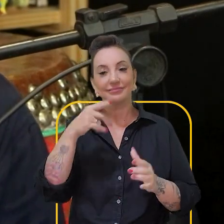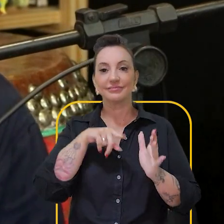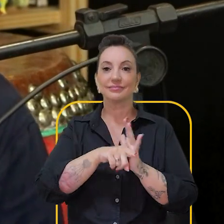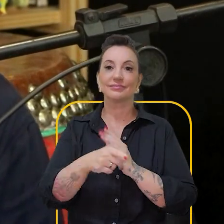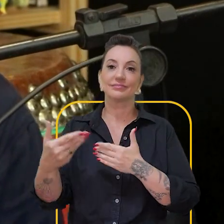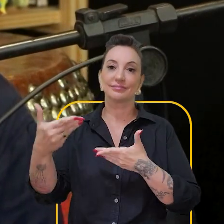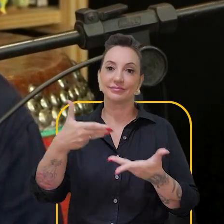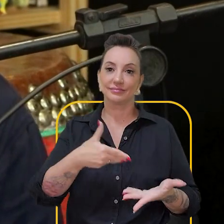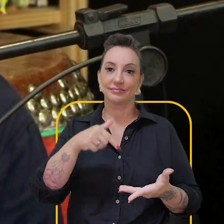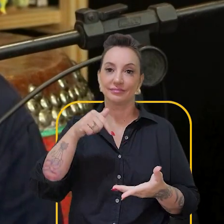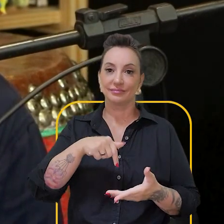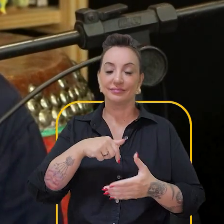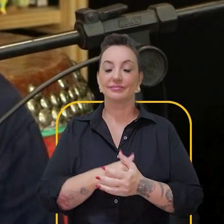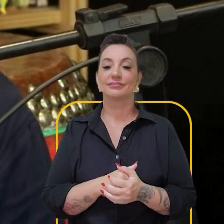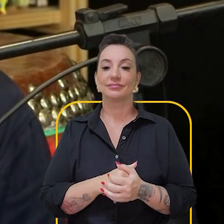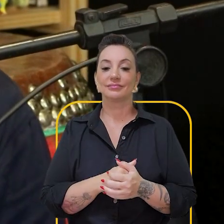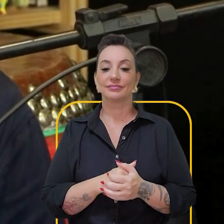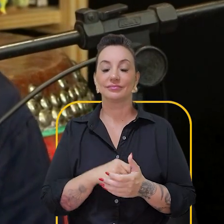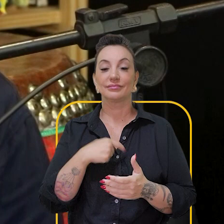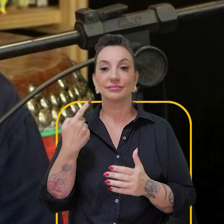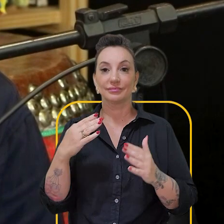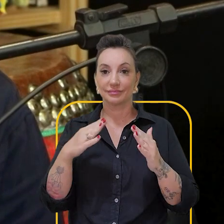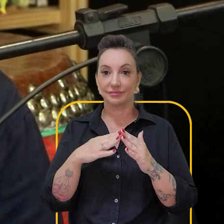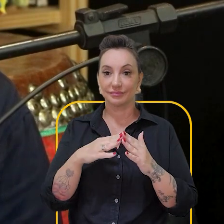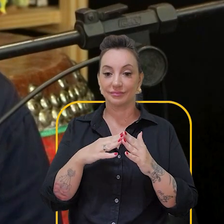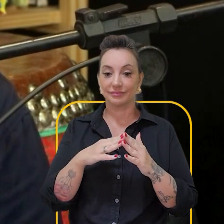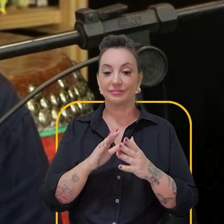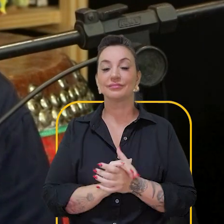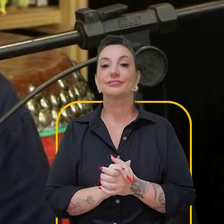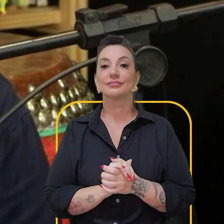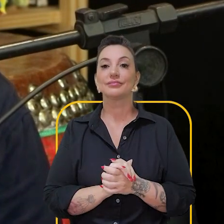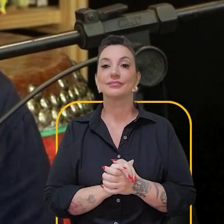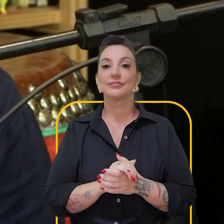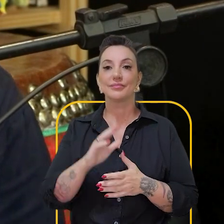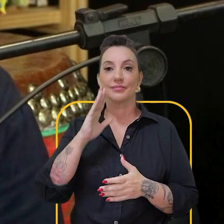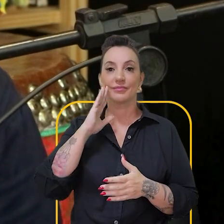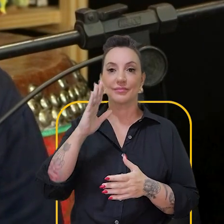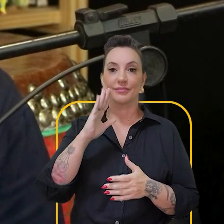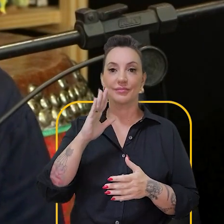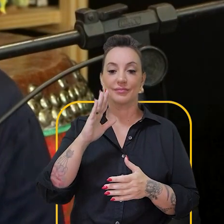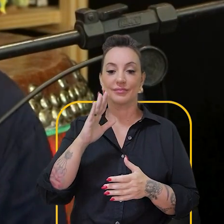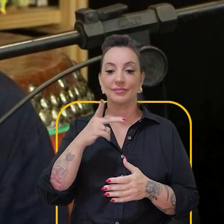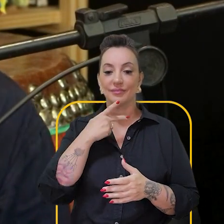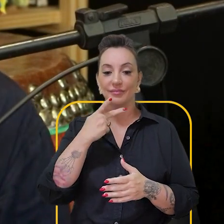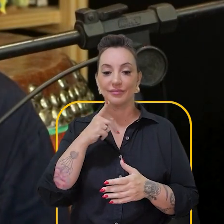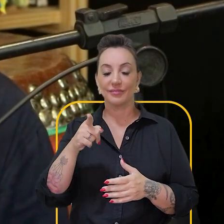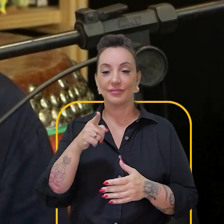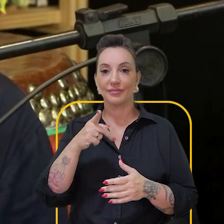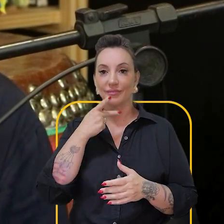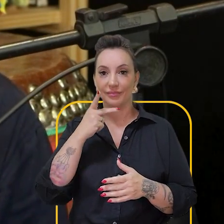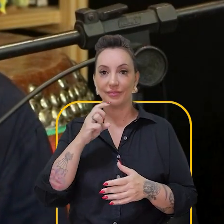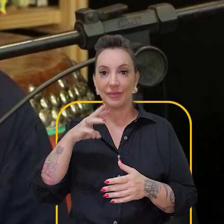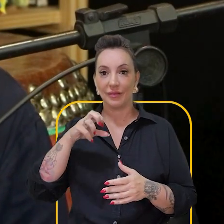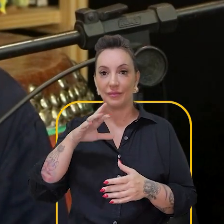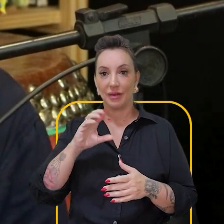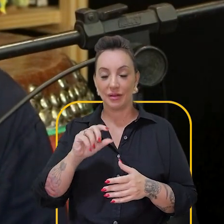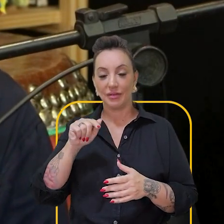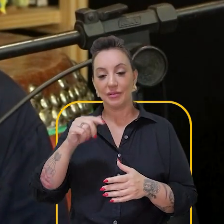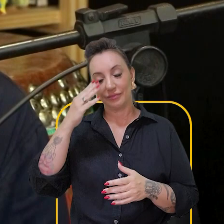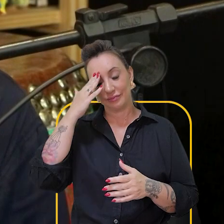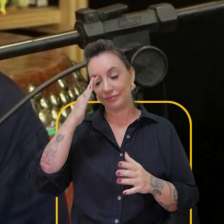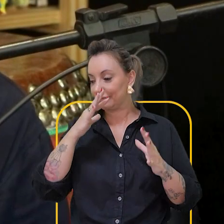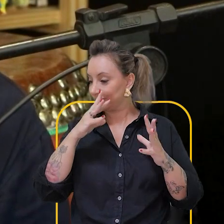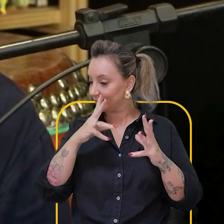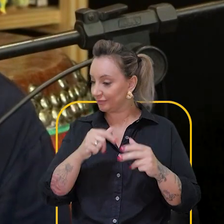demais pela sua presença aqui na nossa casa nos nossos estúdios e principalmente reforçar uma fala do Márcio que